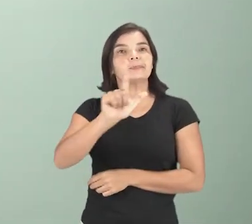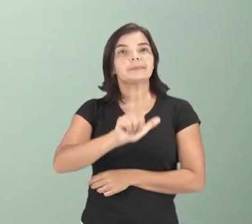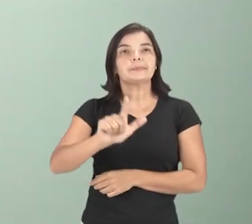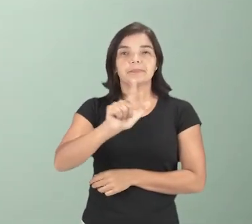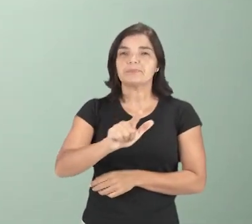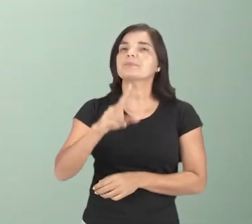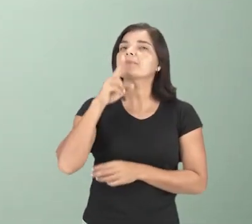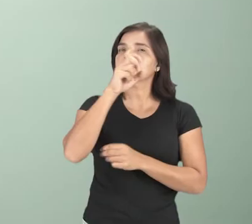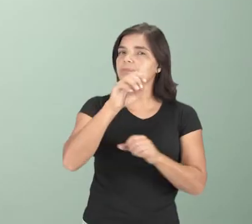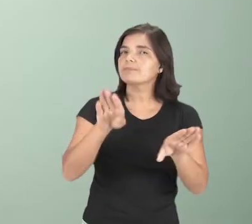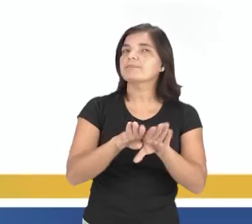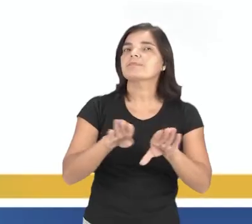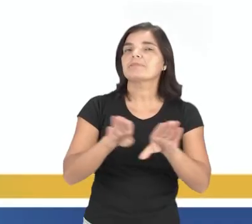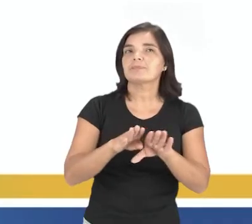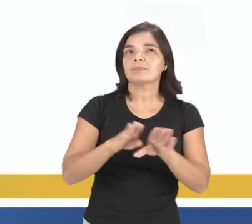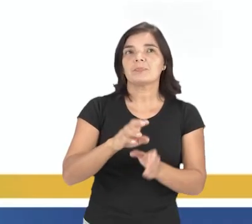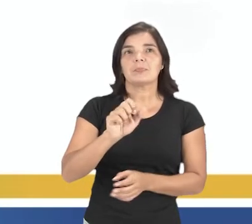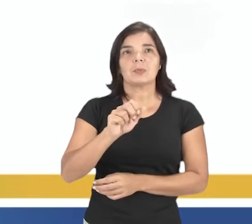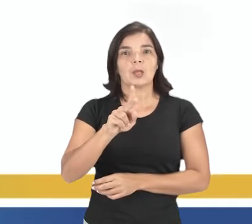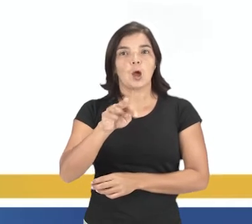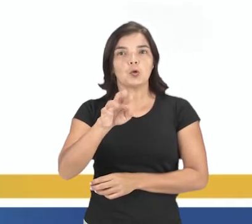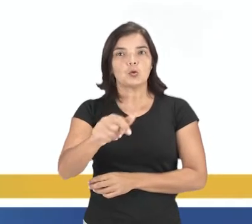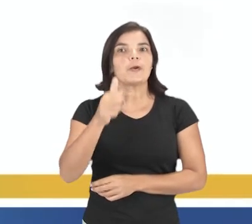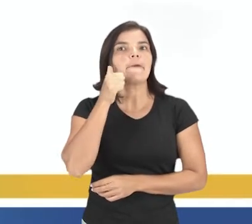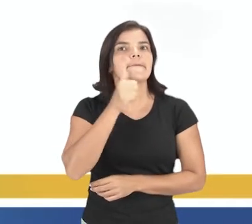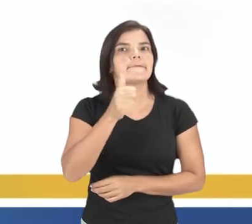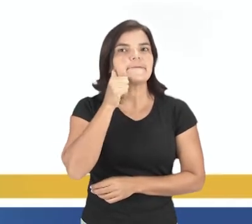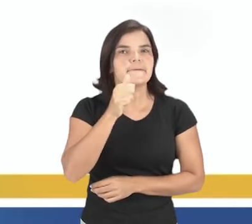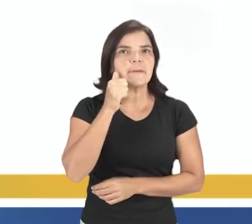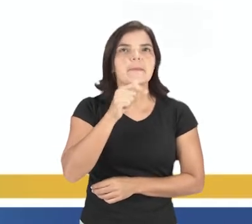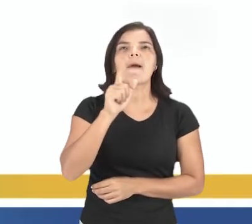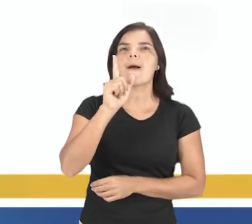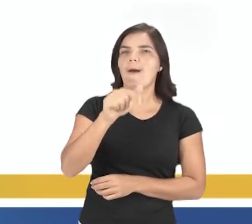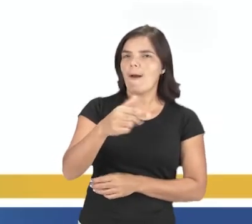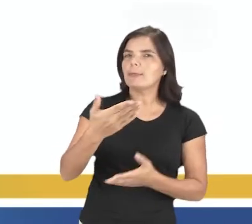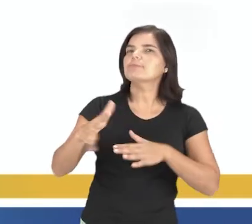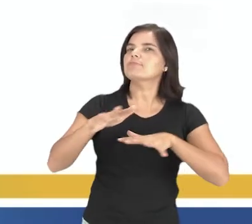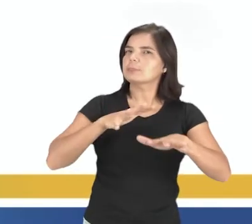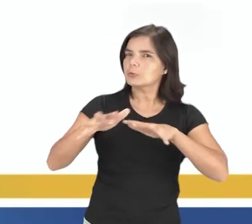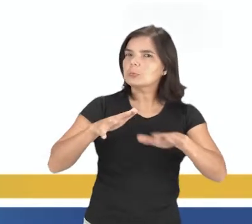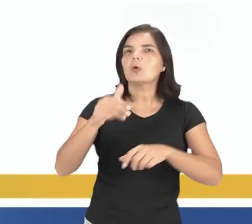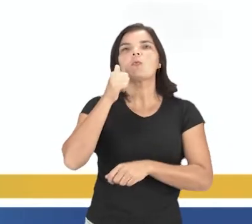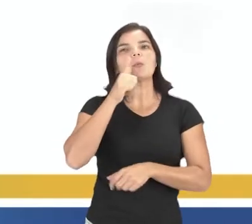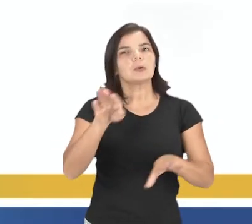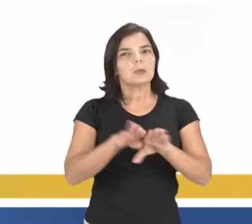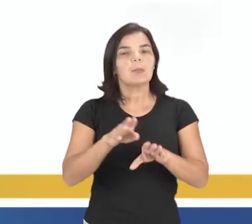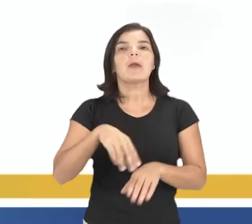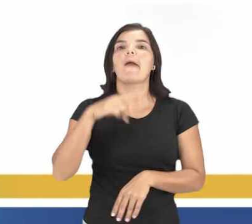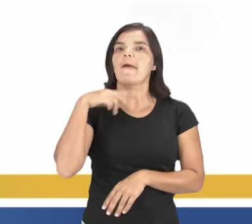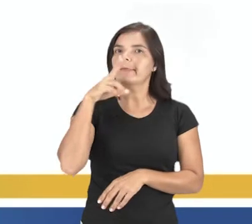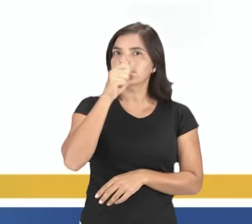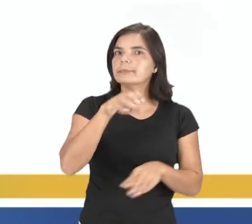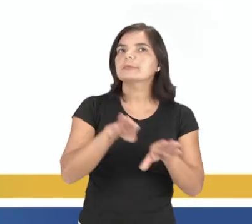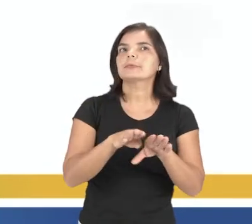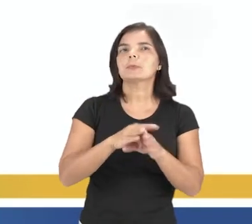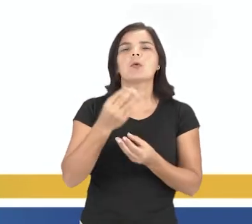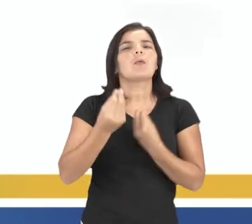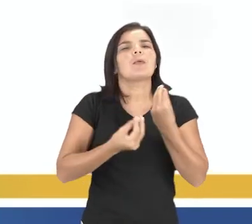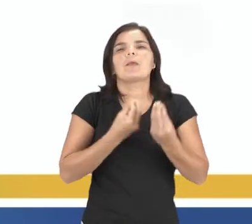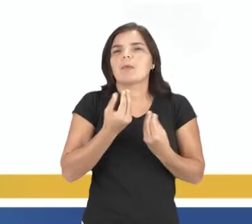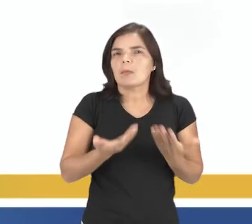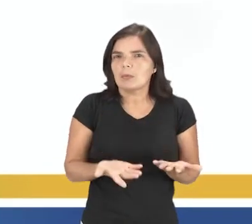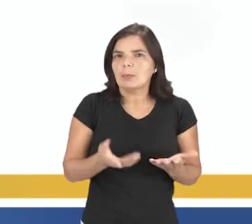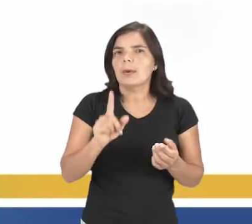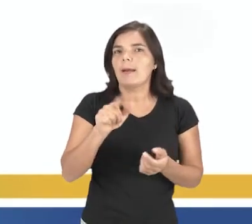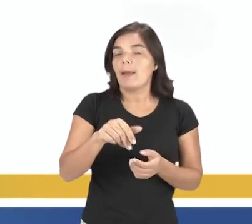gente, muito forte a literatura de autoria feminina. E aí a gente vai ter o movimento feminista aí também muito forte nesse momento. Então o que seria isso,